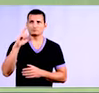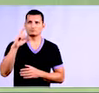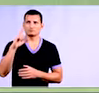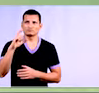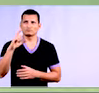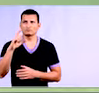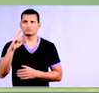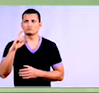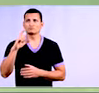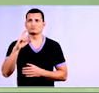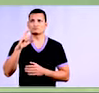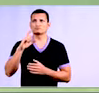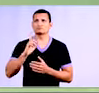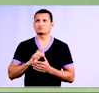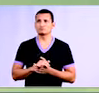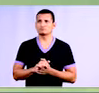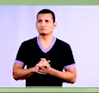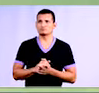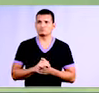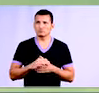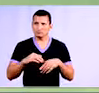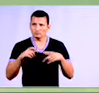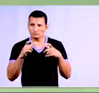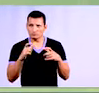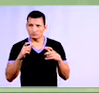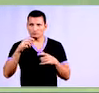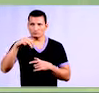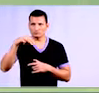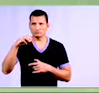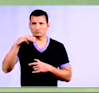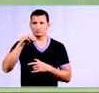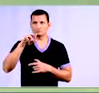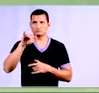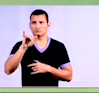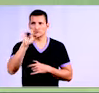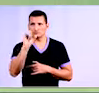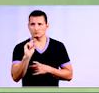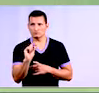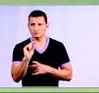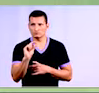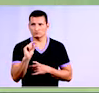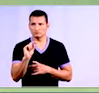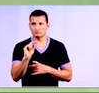de multiprocessos. O espaço de memória física diminui.